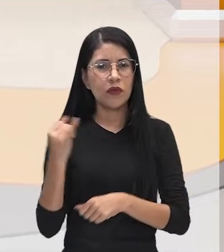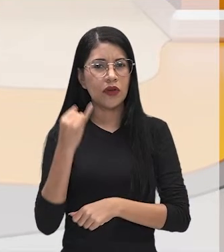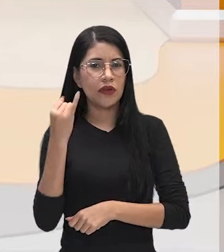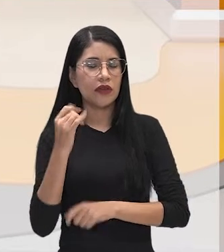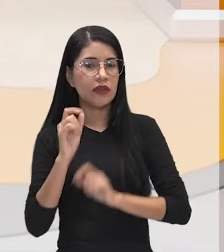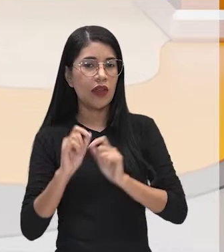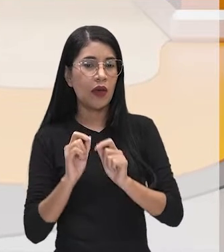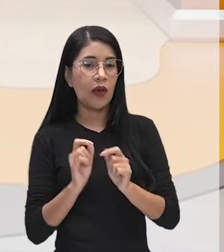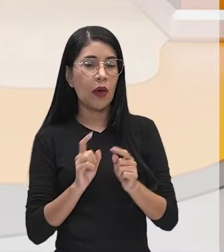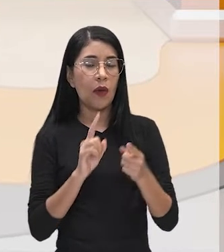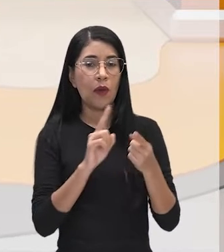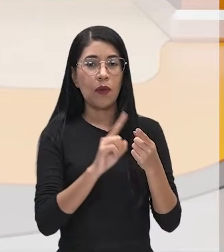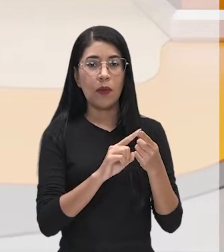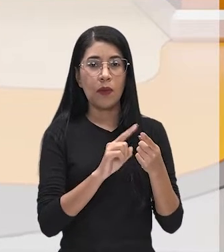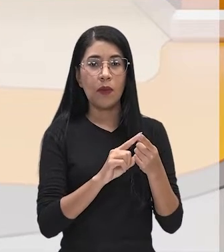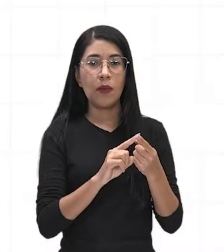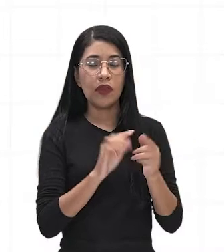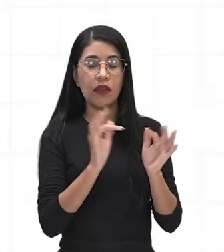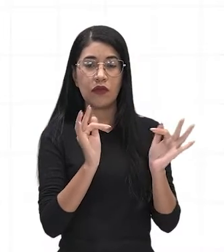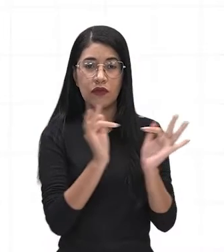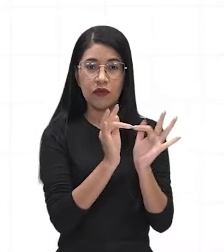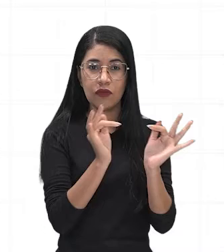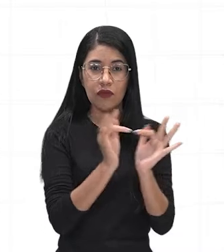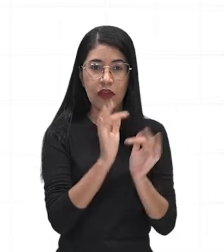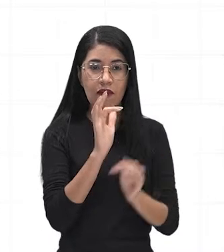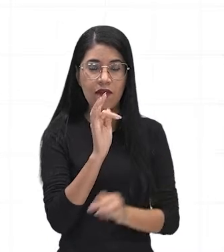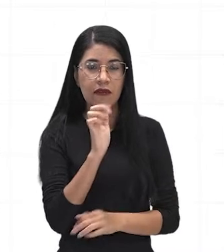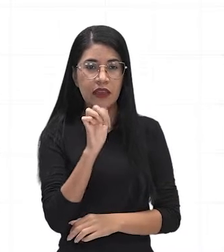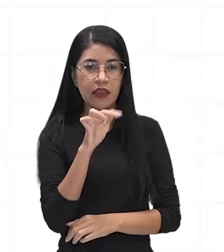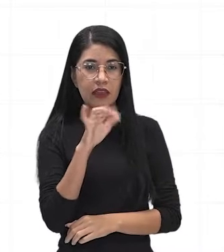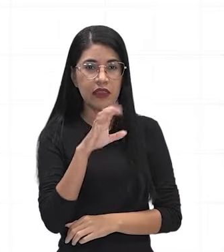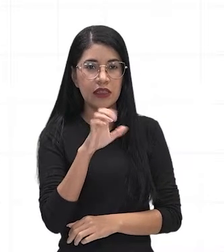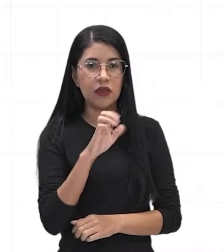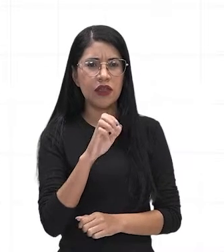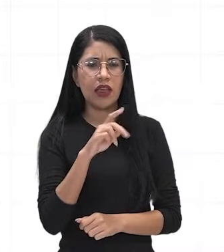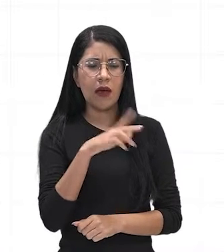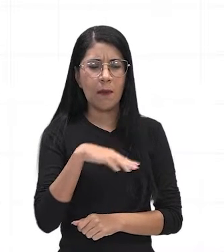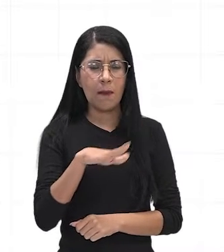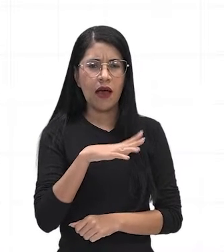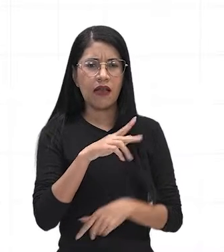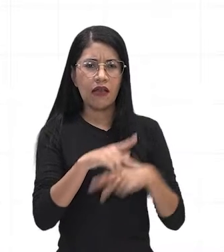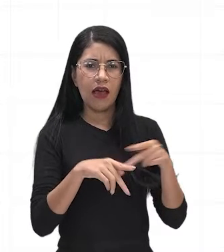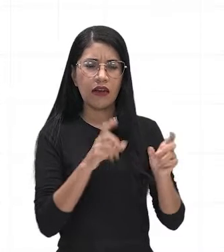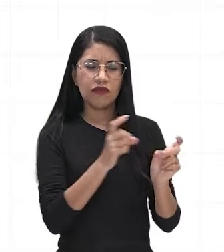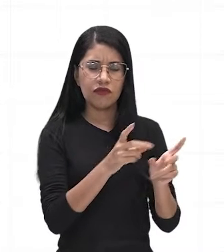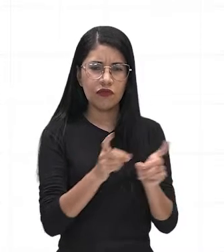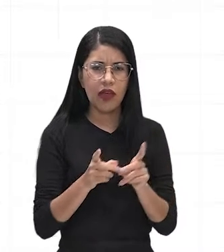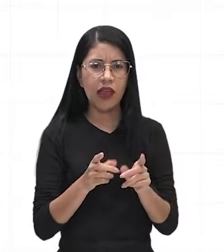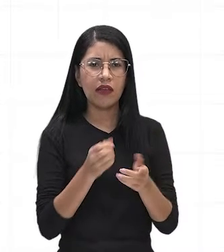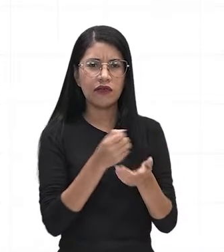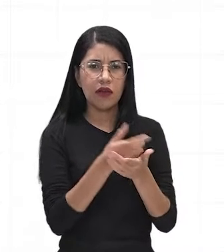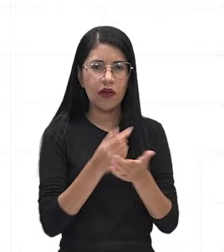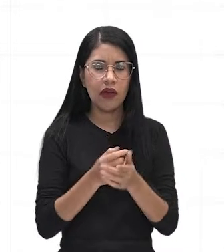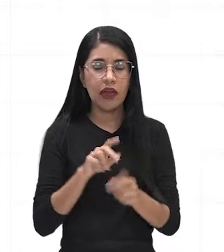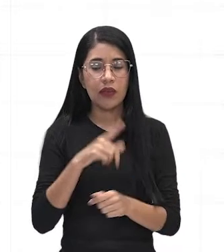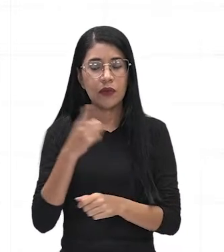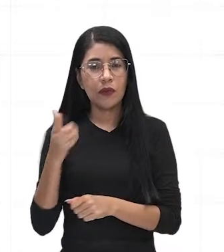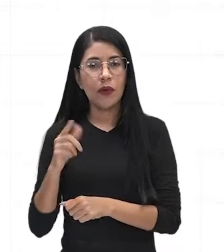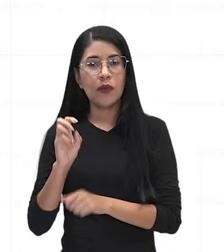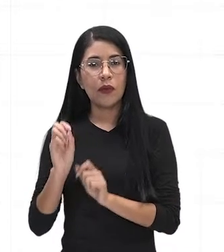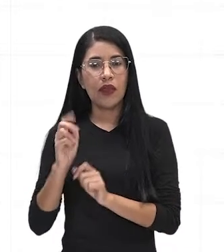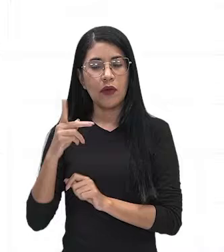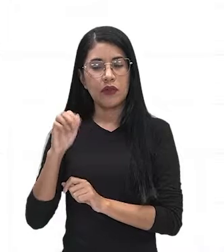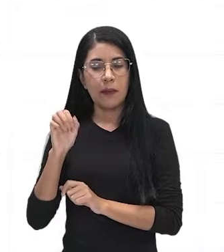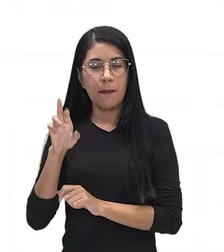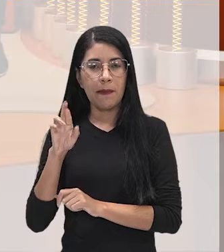lado, nós temos os fenícios, que são povos do comércio, e de outro, depois, nós vamos ver, então, os persas. Acompanhe comigo,